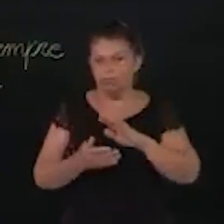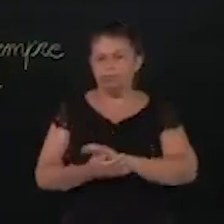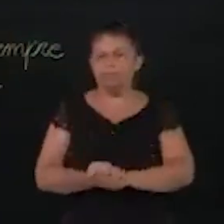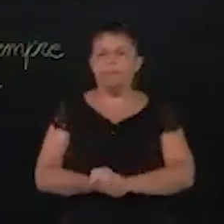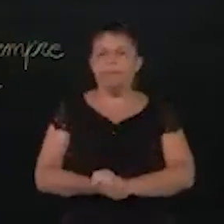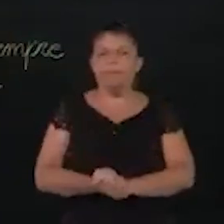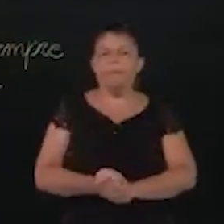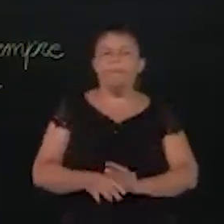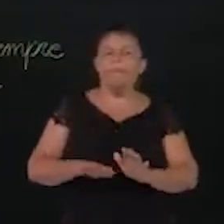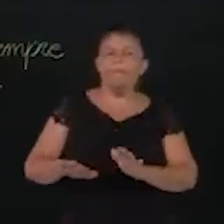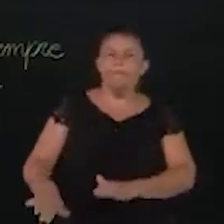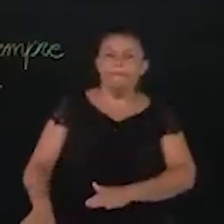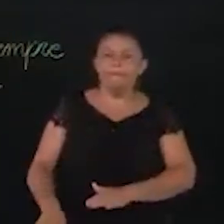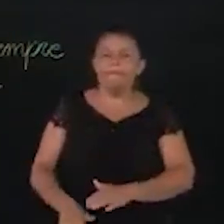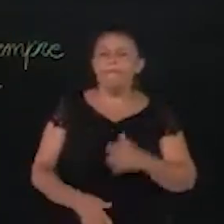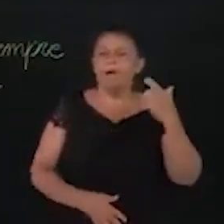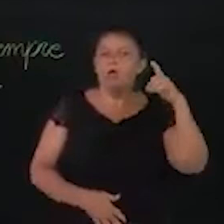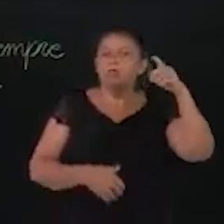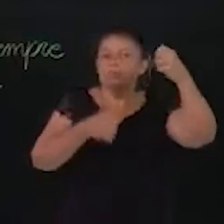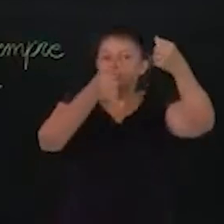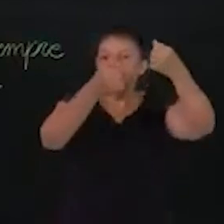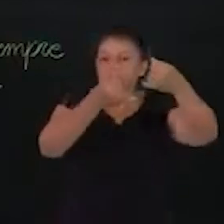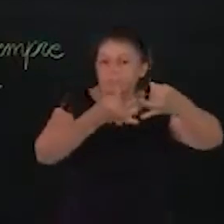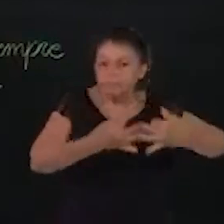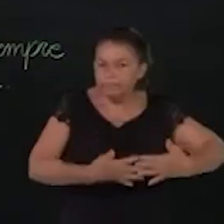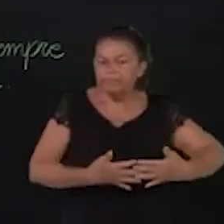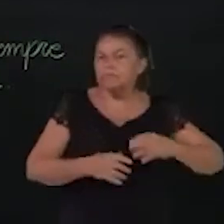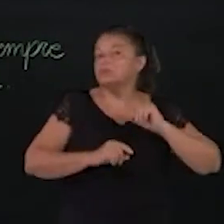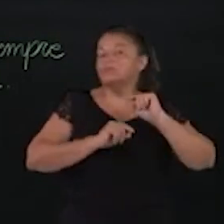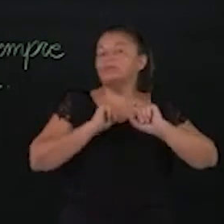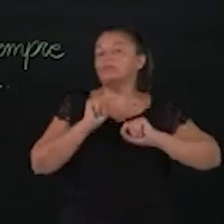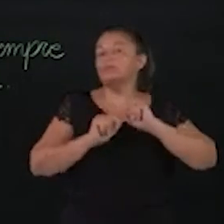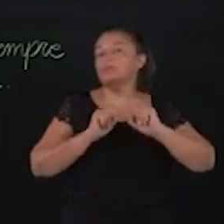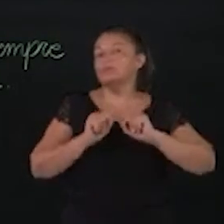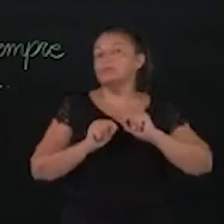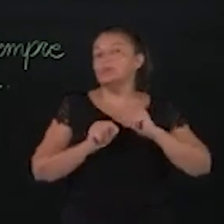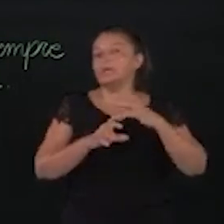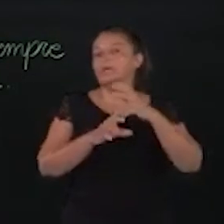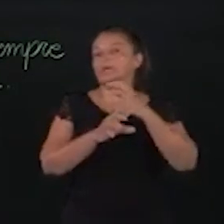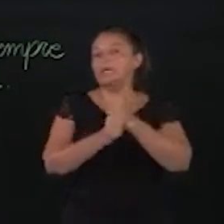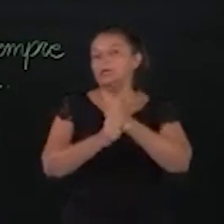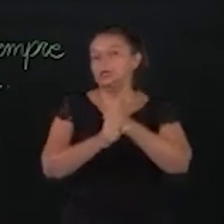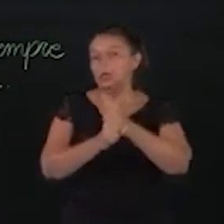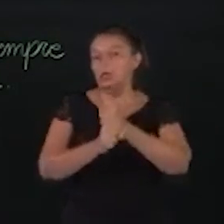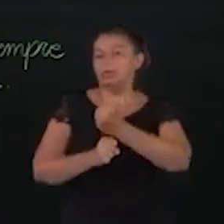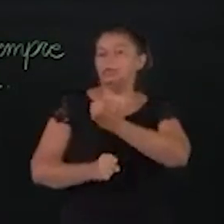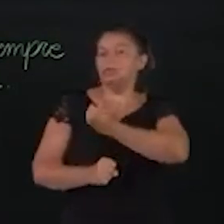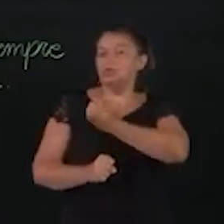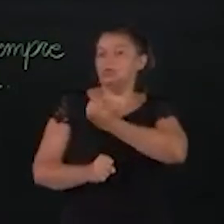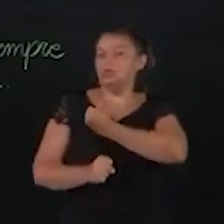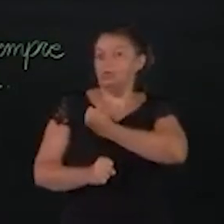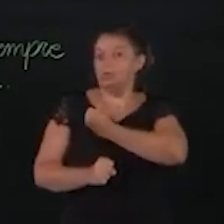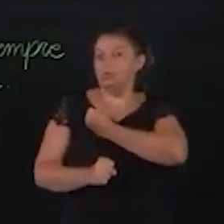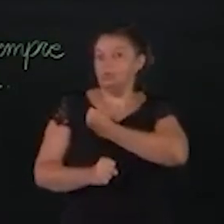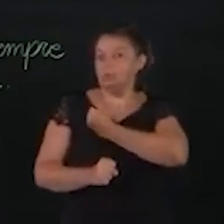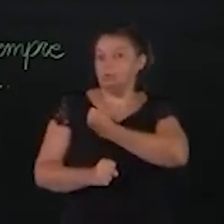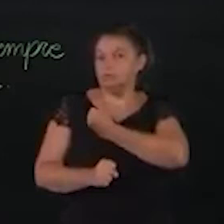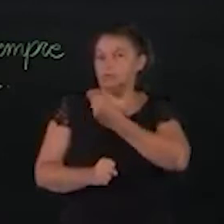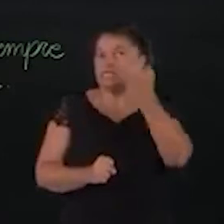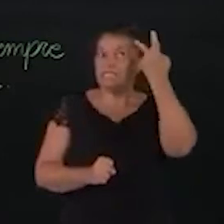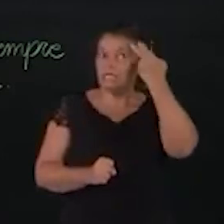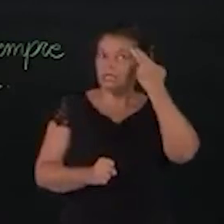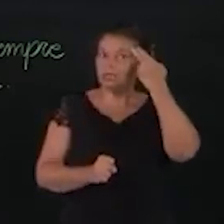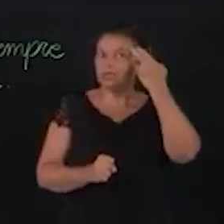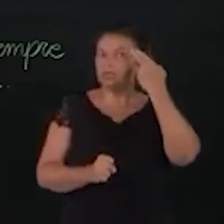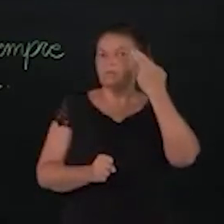à nossa segunda situação, onde ela trata do seguinte, da soma de números inteiros